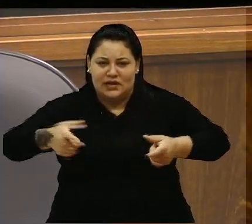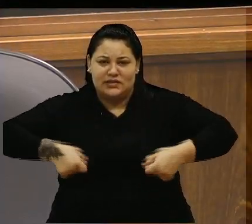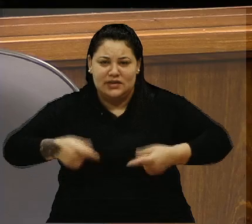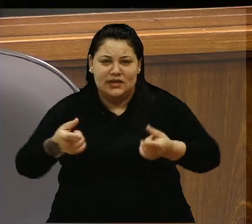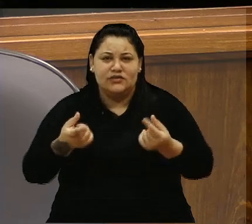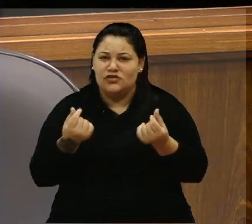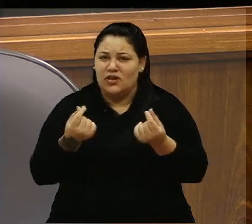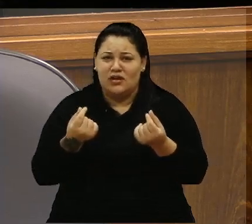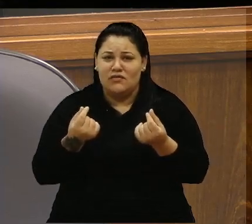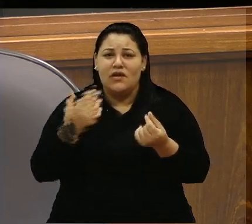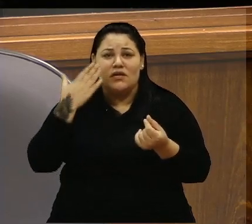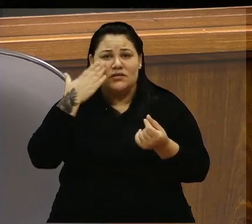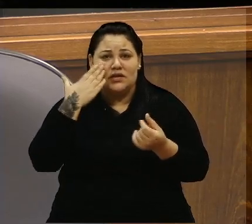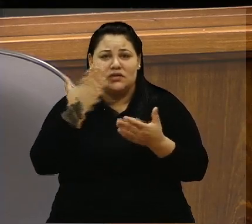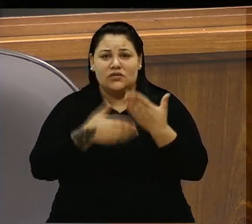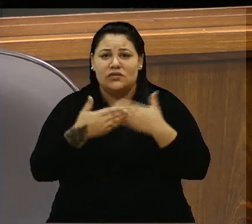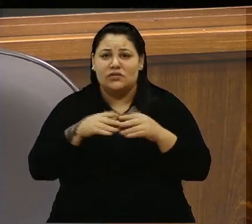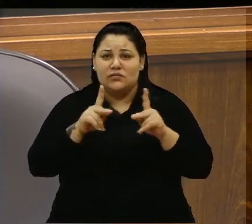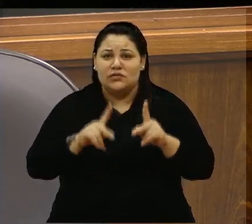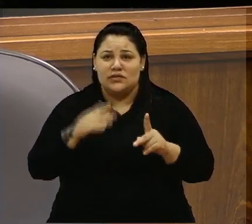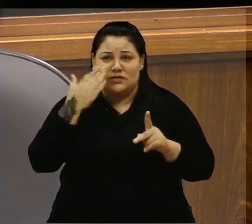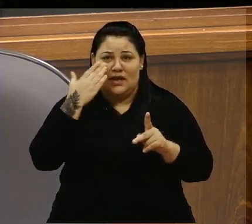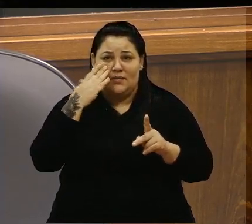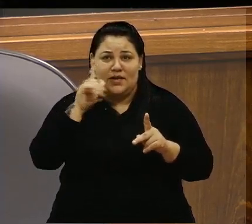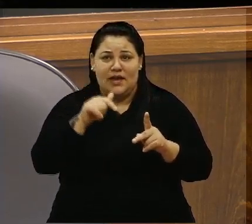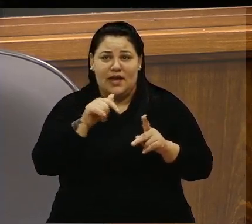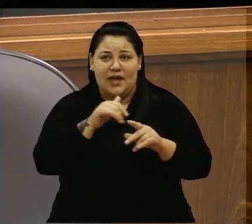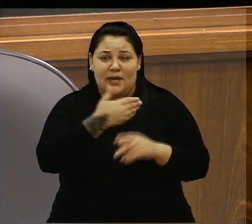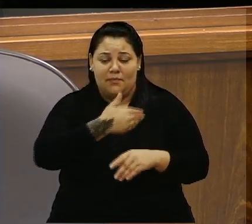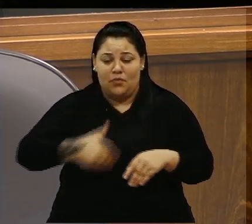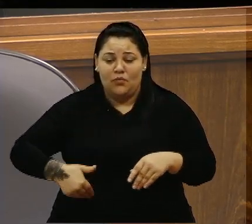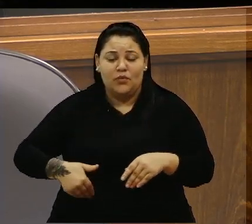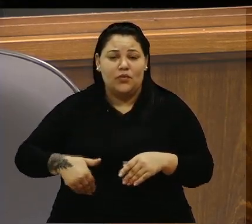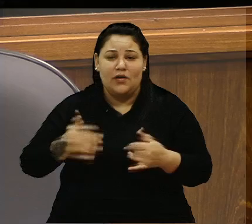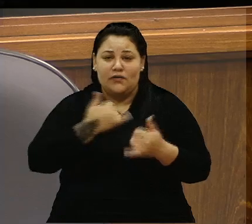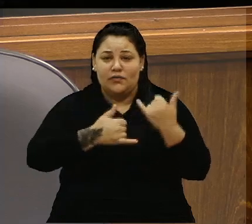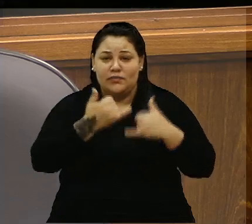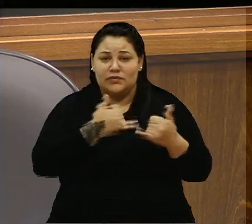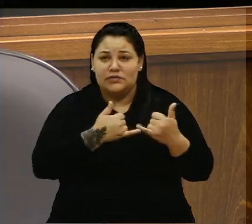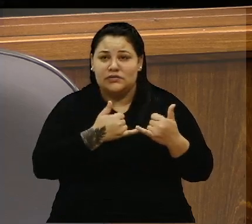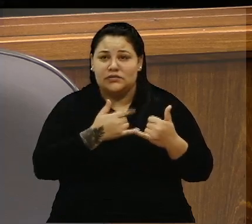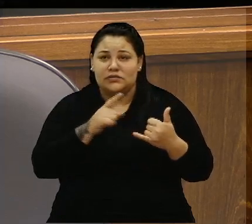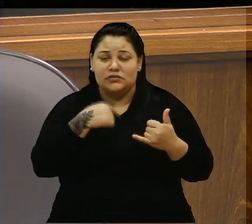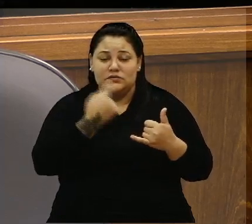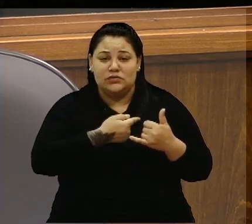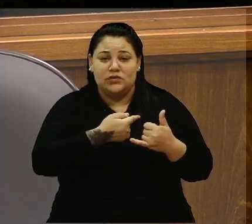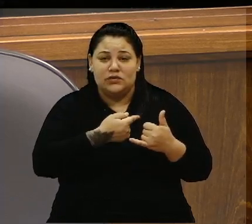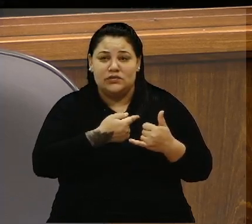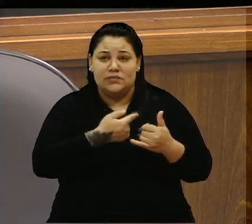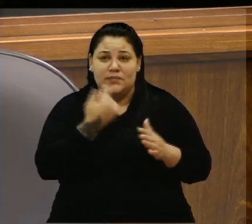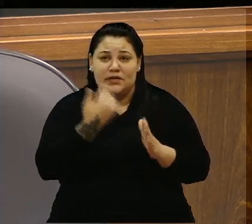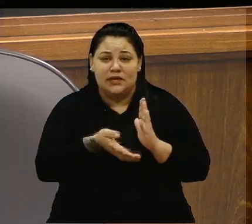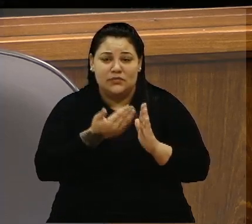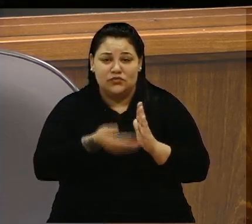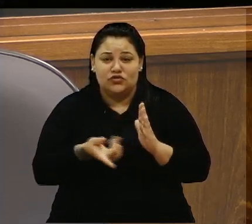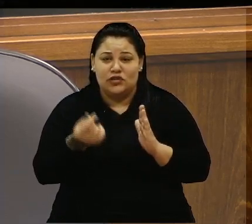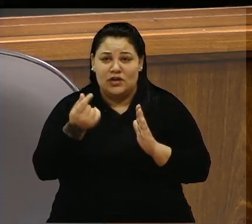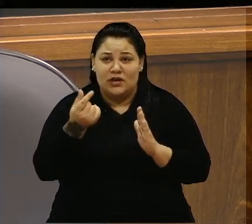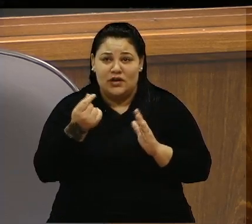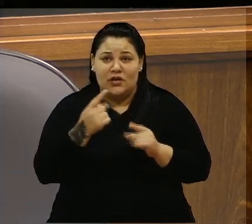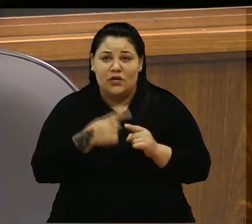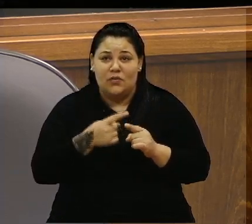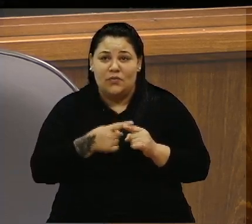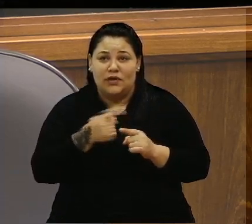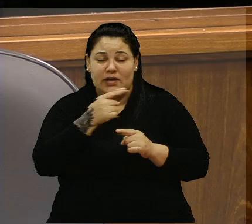todo mundo aqui sabe, é público essa informação, nós perdemos dinheiro dos PACs relacionados à enchente, porque quando a gente foi